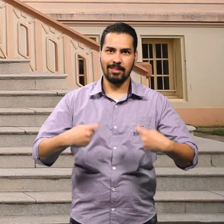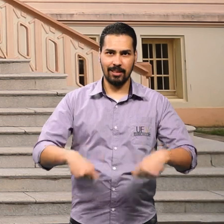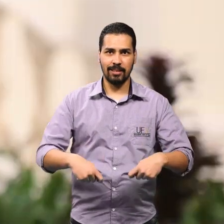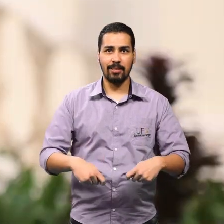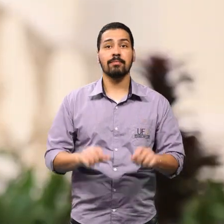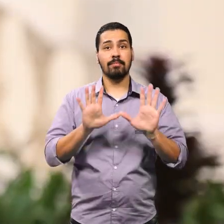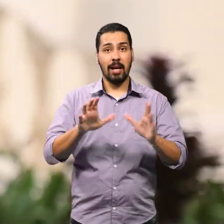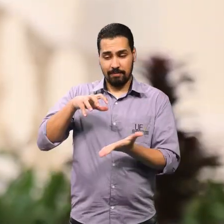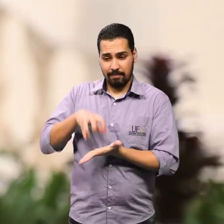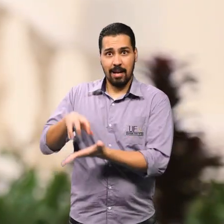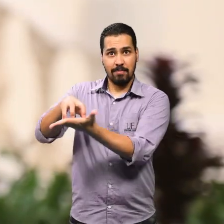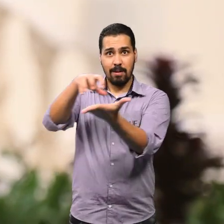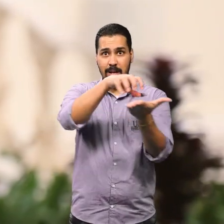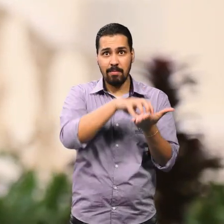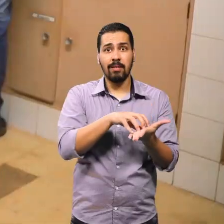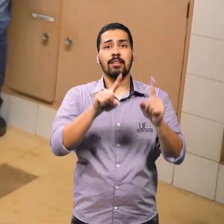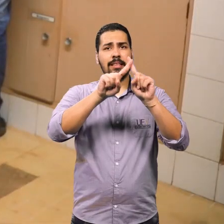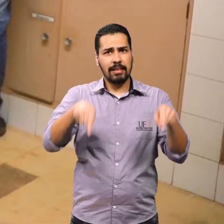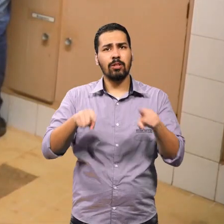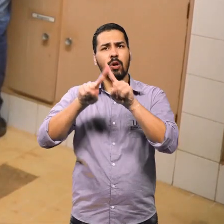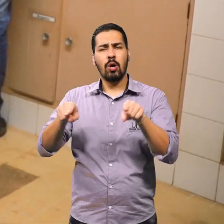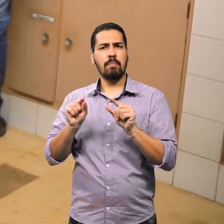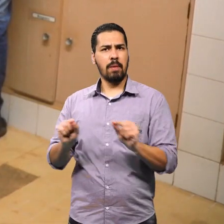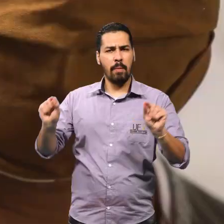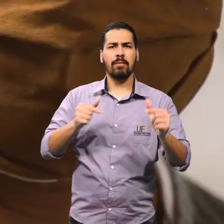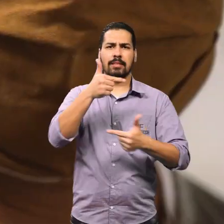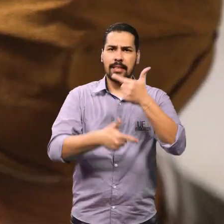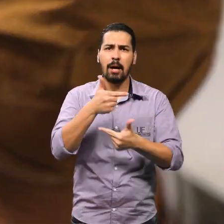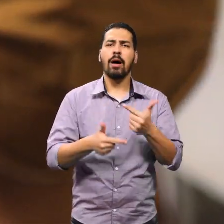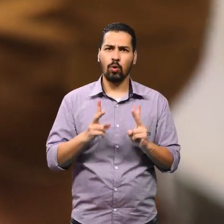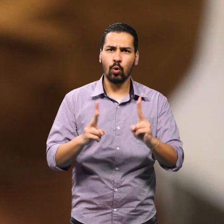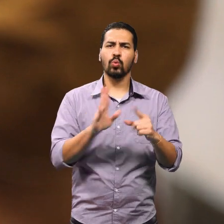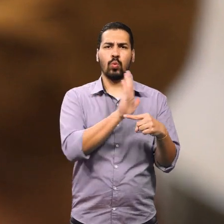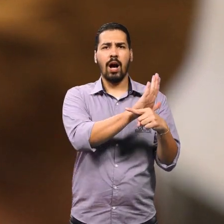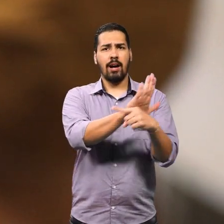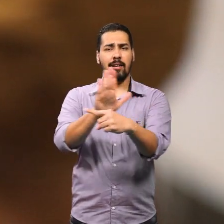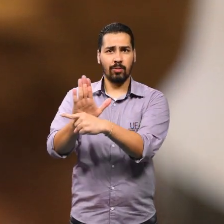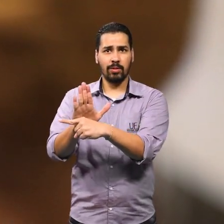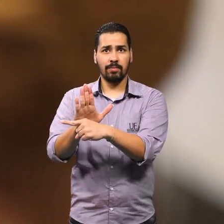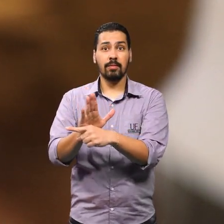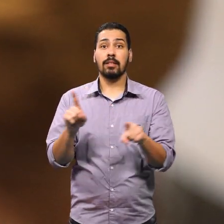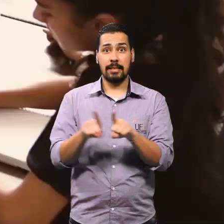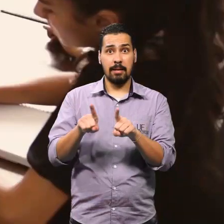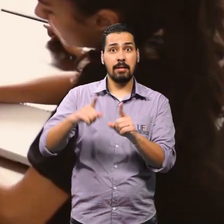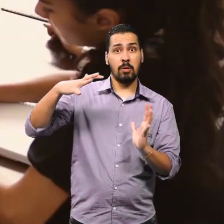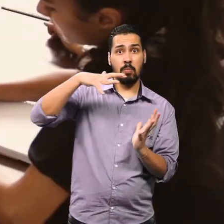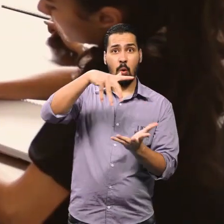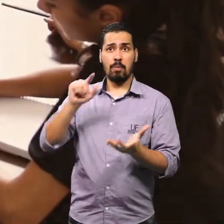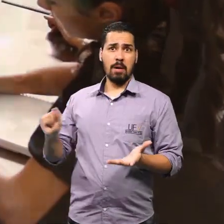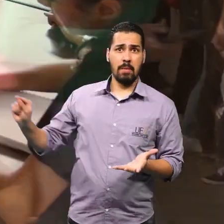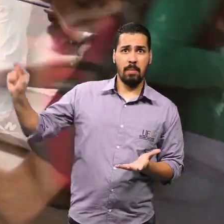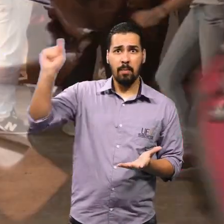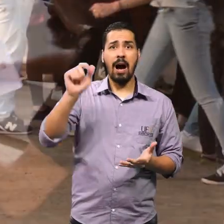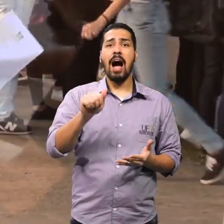tempos. Em nossos campi, centenas de colaboradores continuam trabalhando durante a pandemia. E por todos